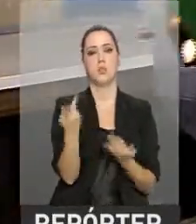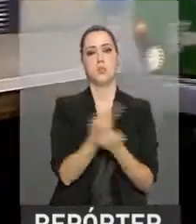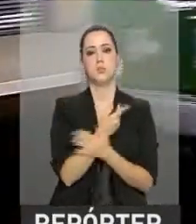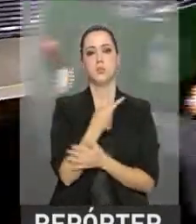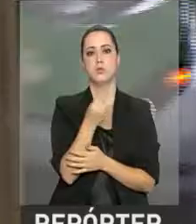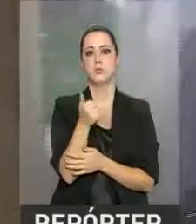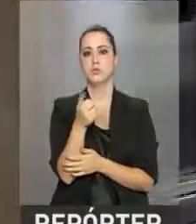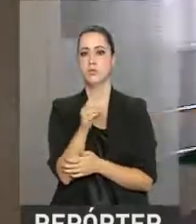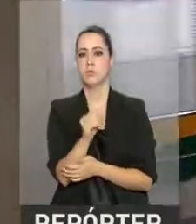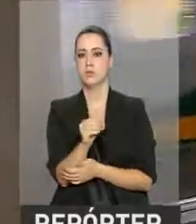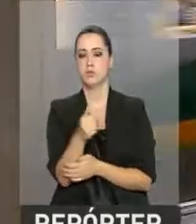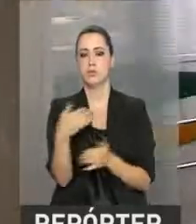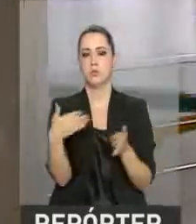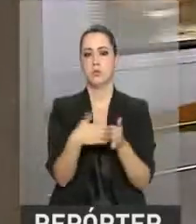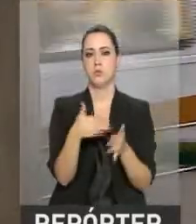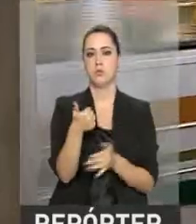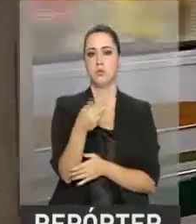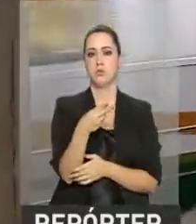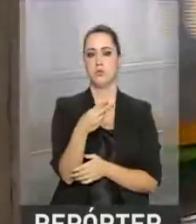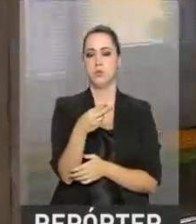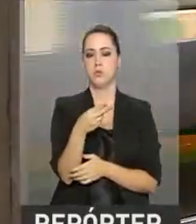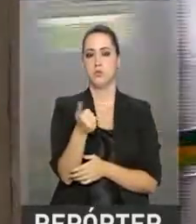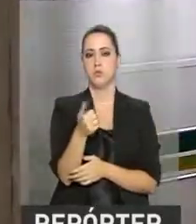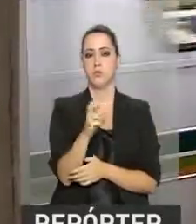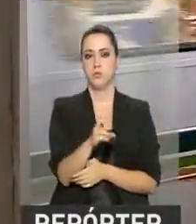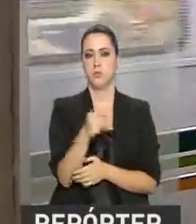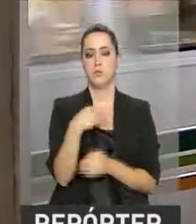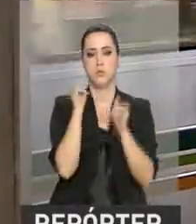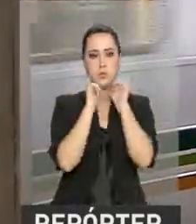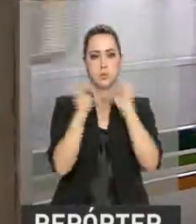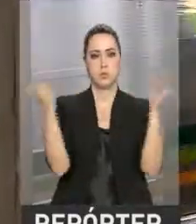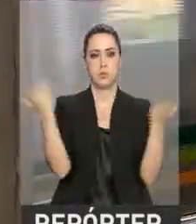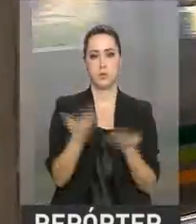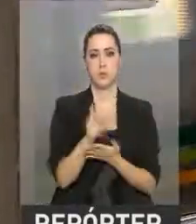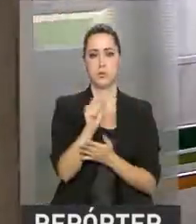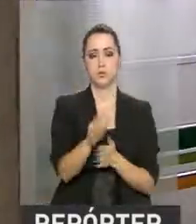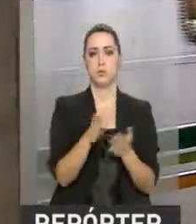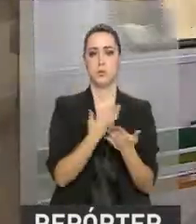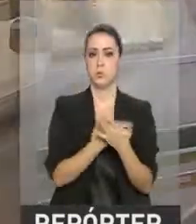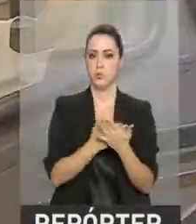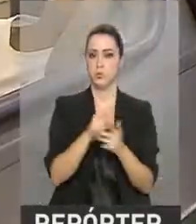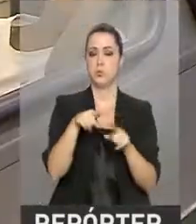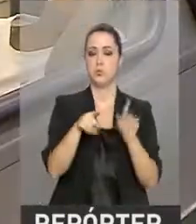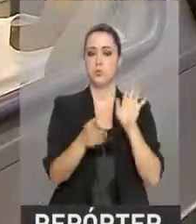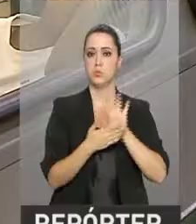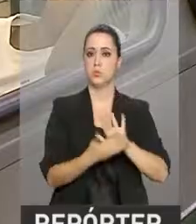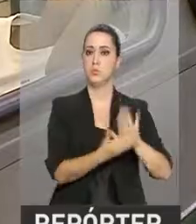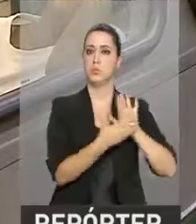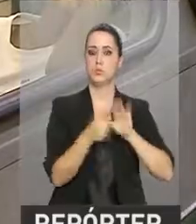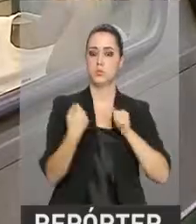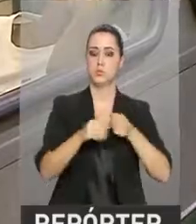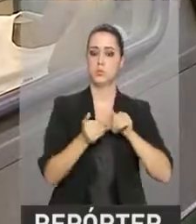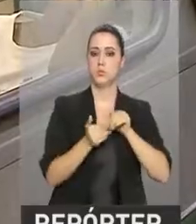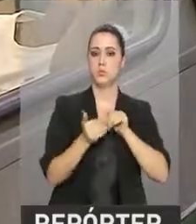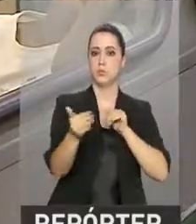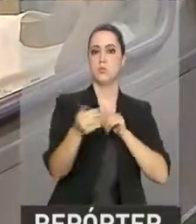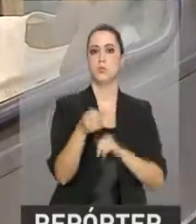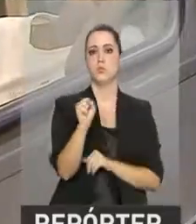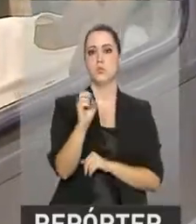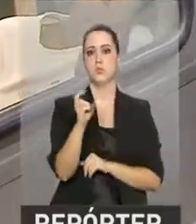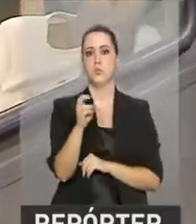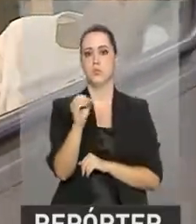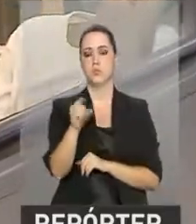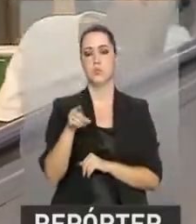realizado entre 2010 e 2015 divulgado nesta segunda feira o estudo aponta que seria necessário ampliar em pelo menos